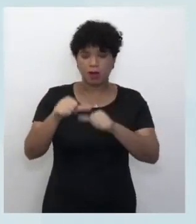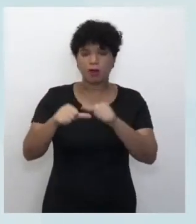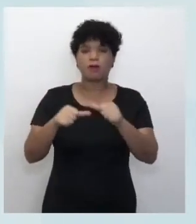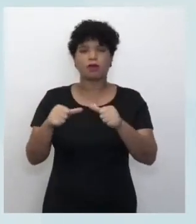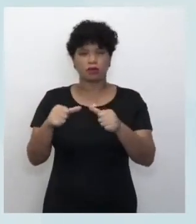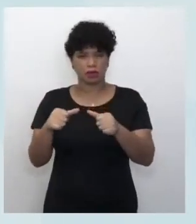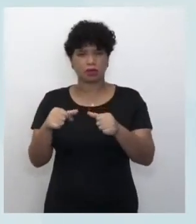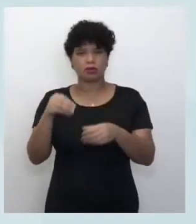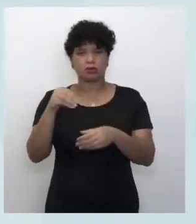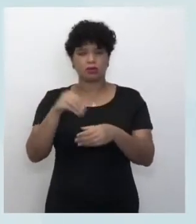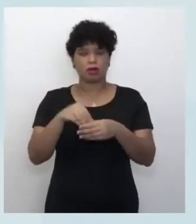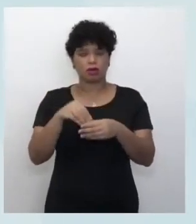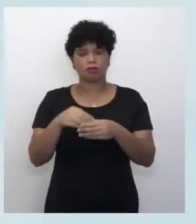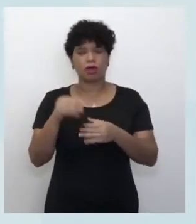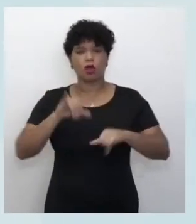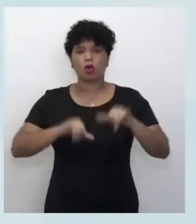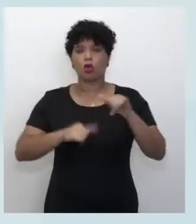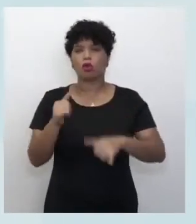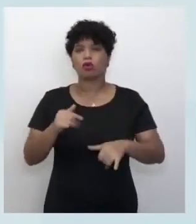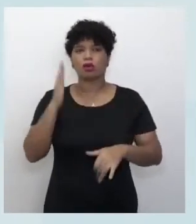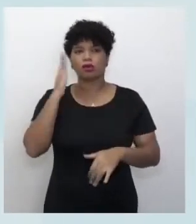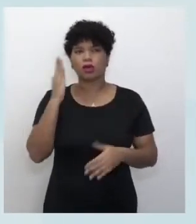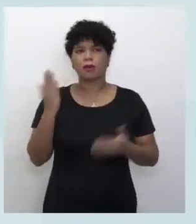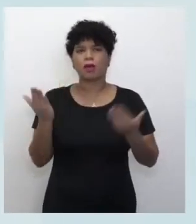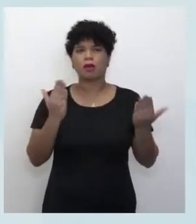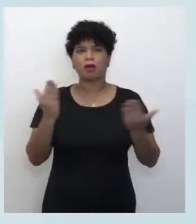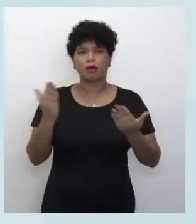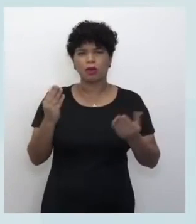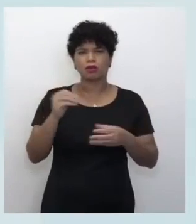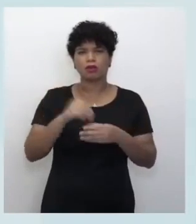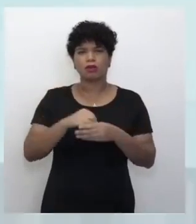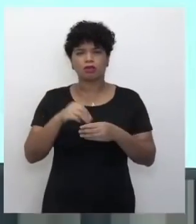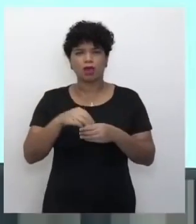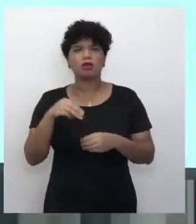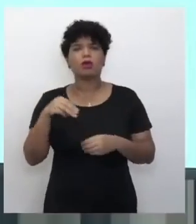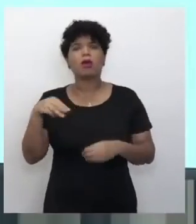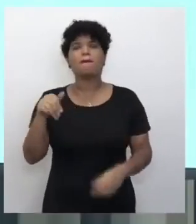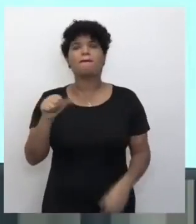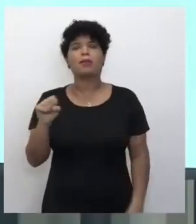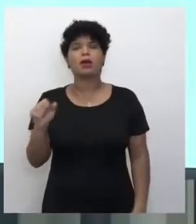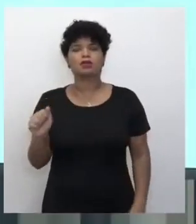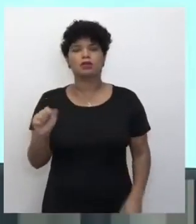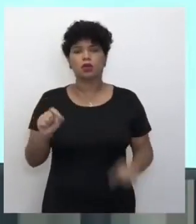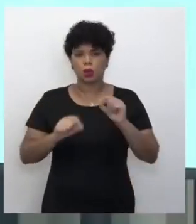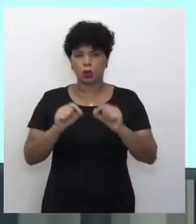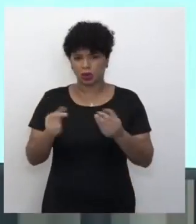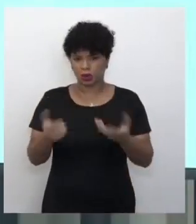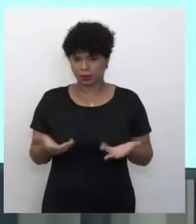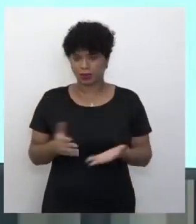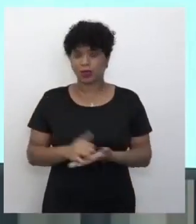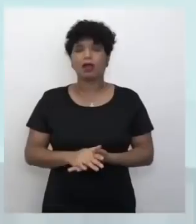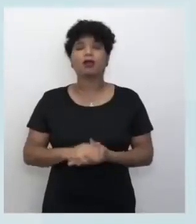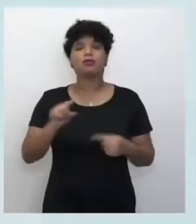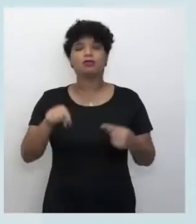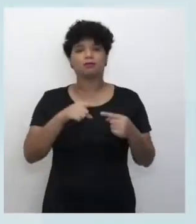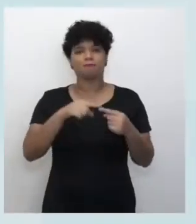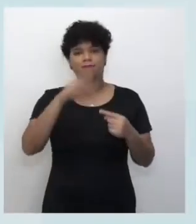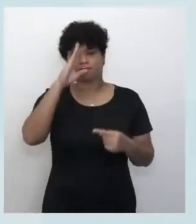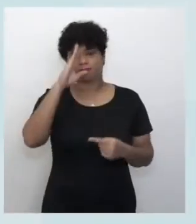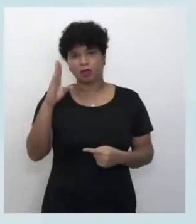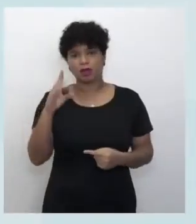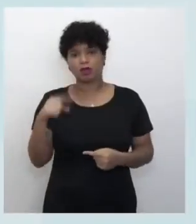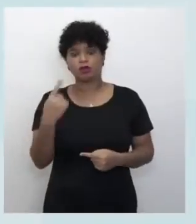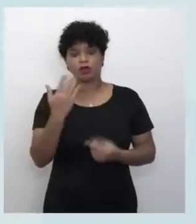químicas, estabelecendo a proporção entre suas massas, ok? Objetivo ou objetos